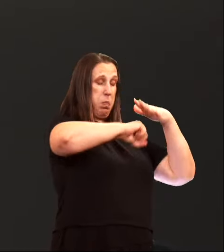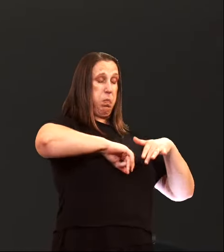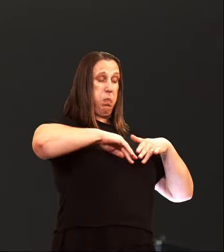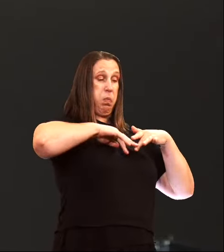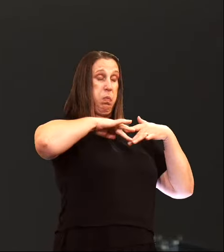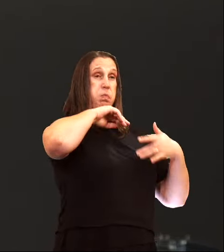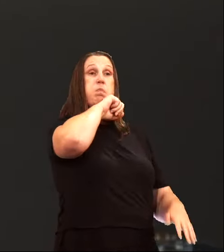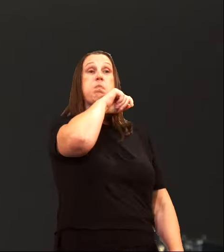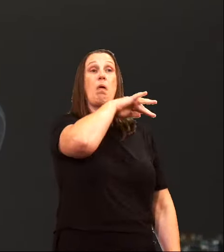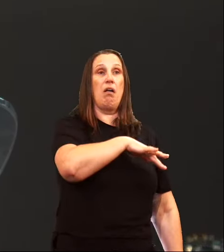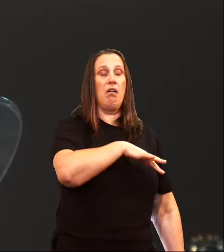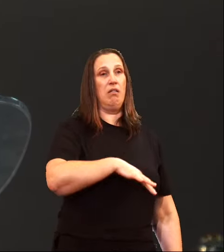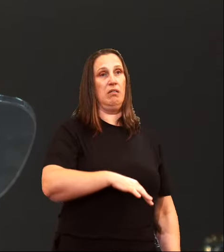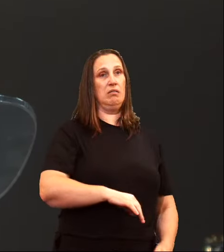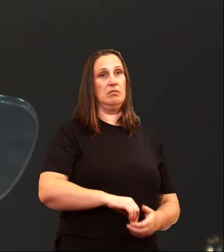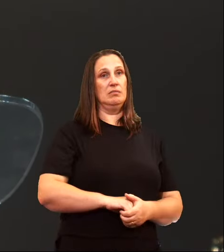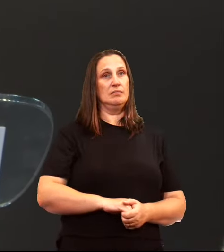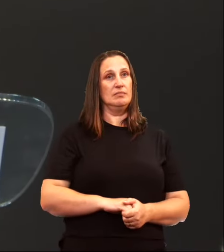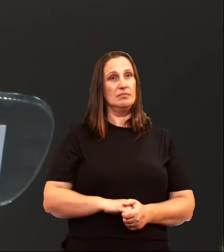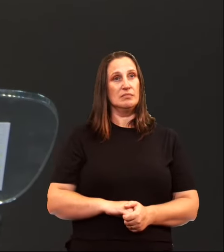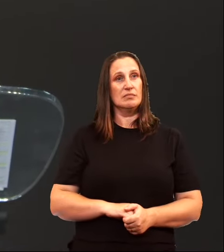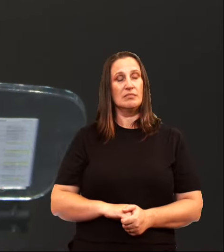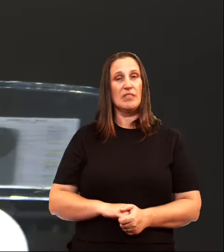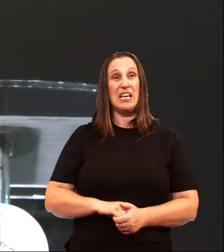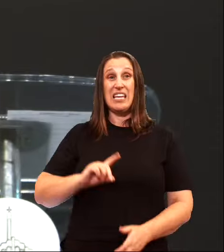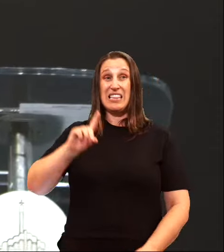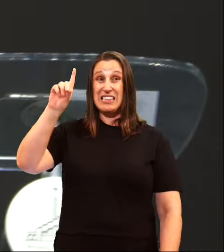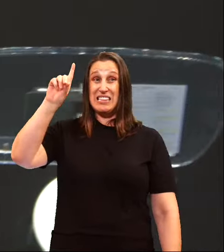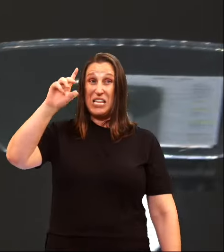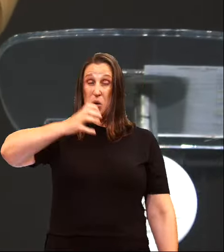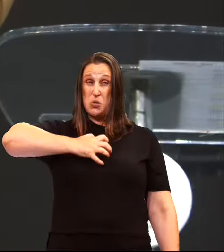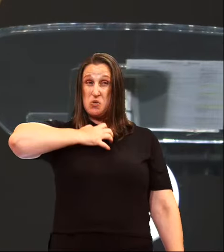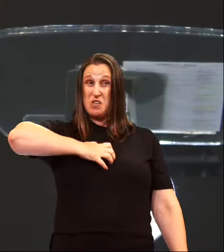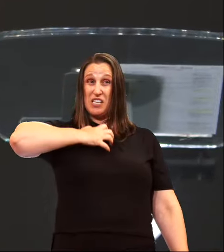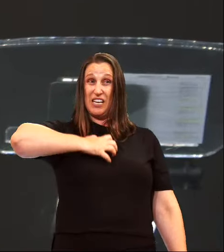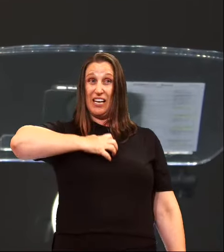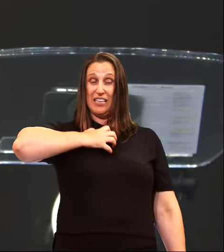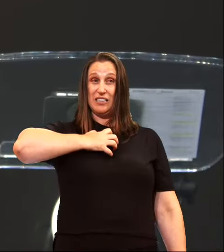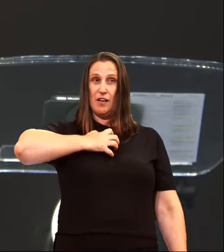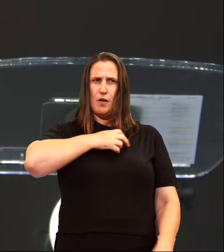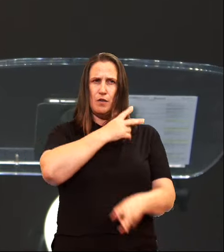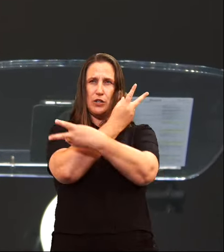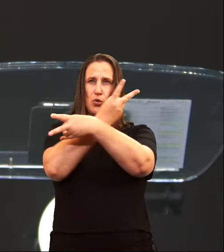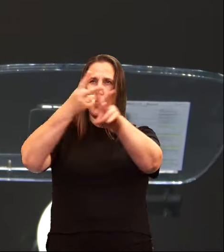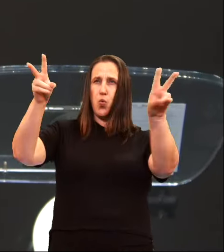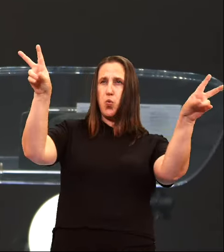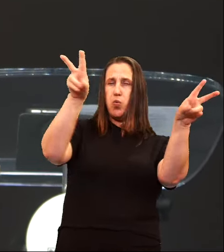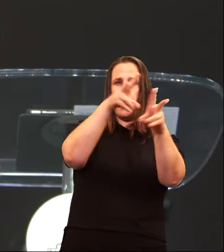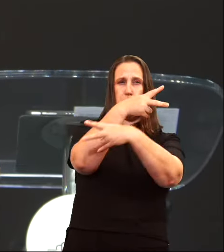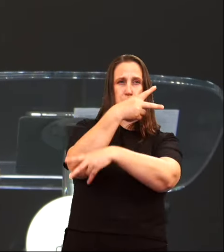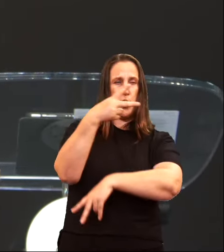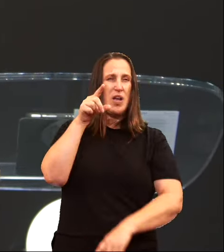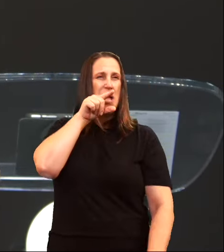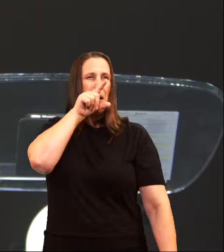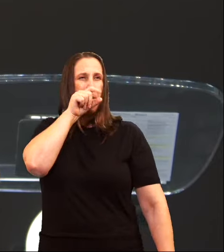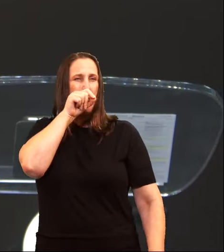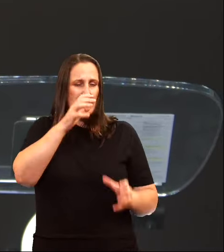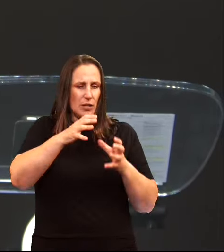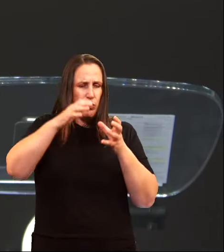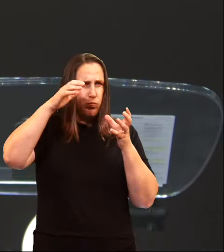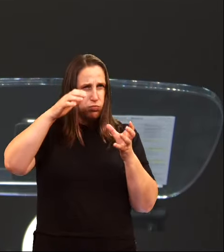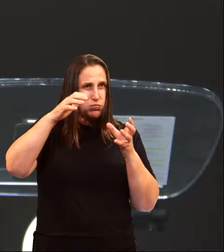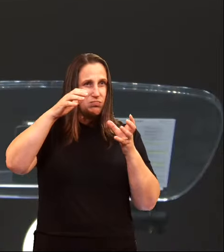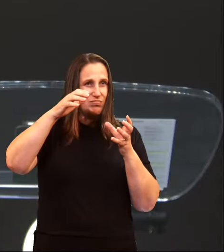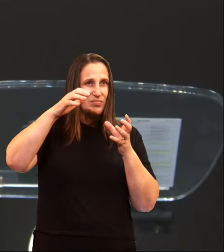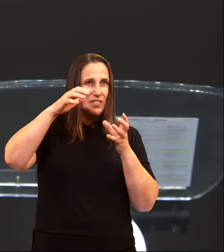Se não bastasse, Deus fica tão bravo que Ele manda um vento de codornas. E a Bíblia